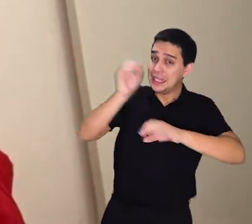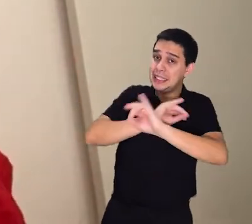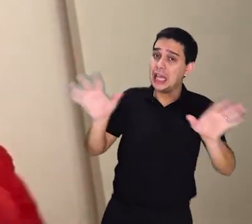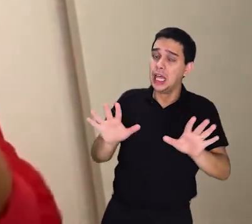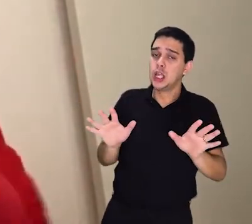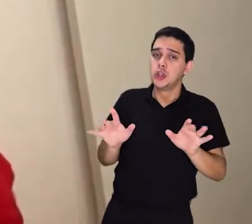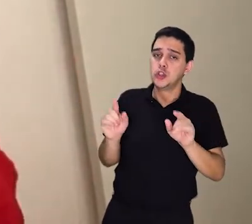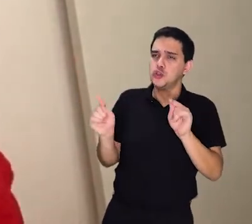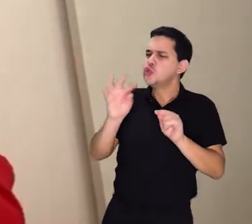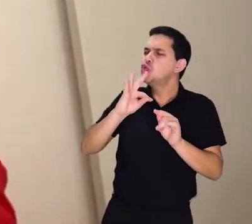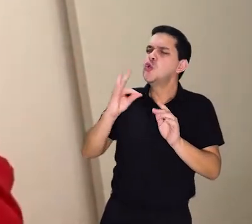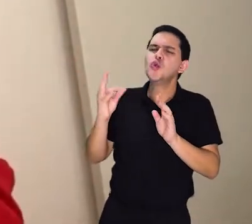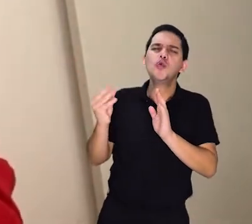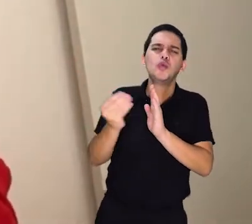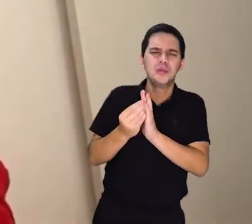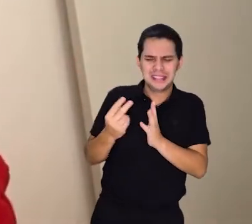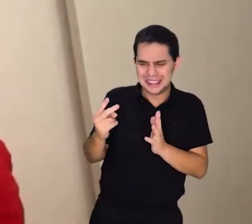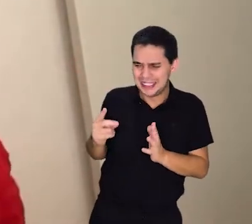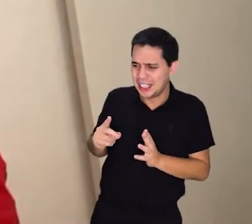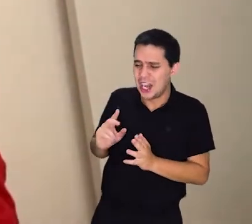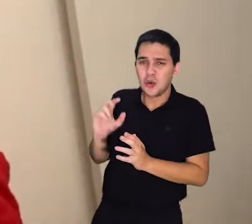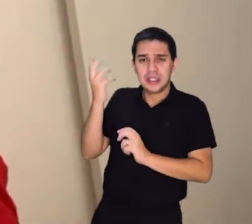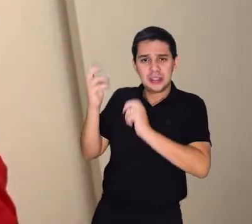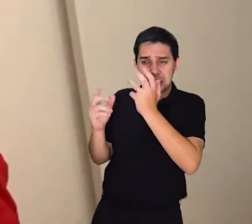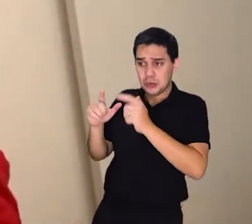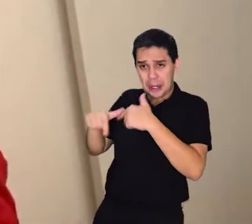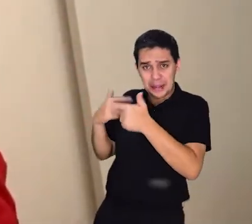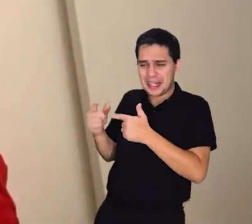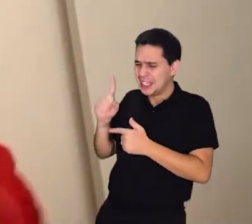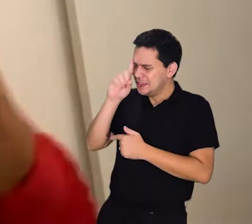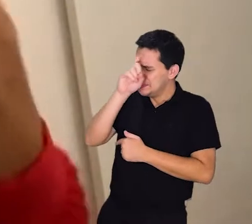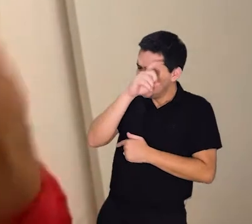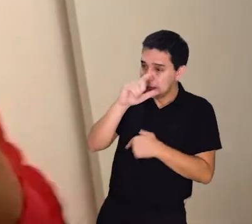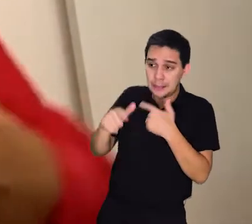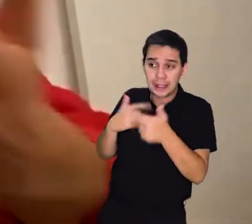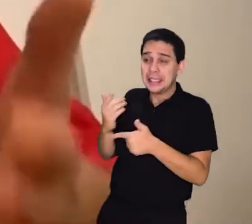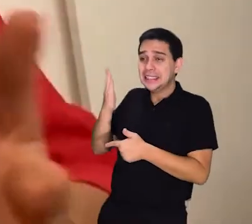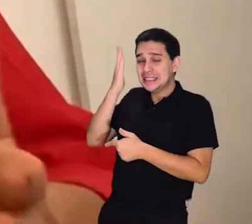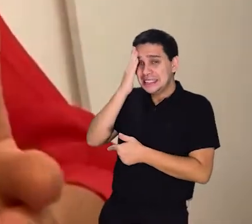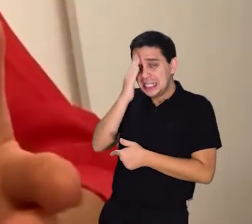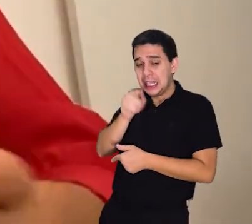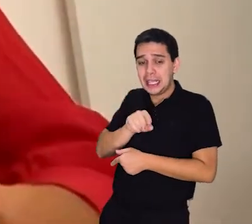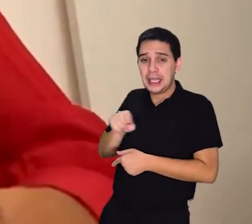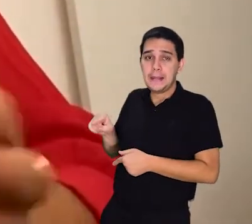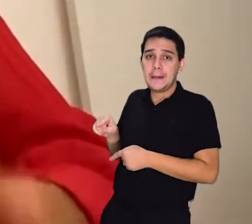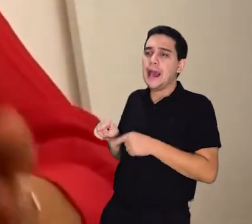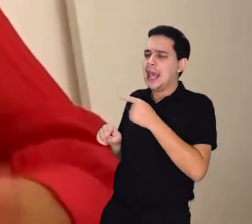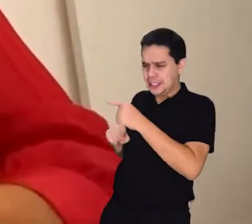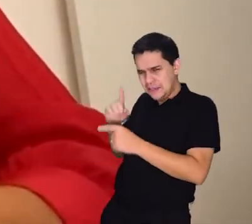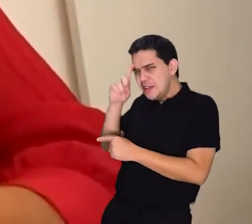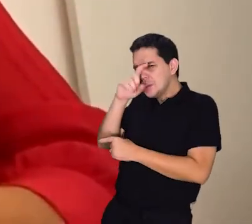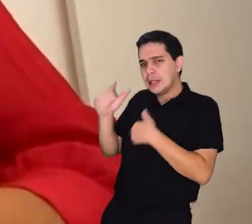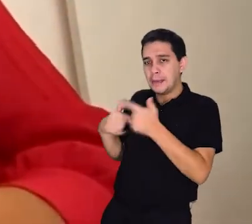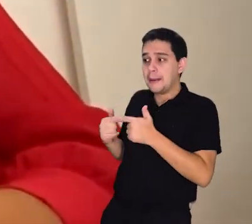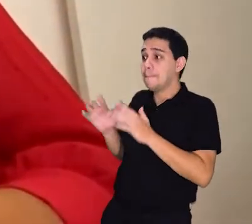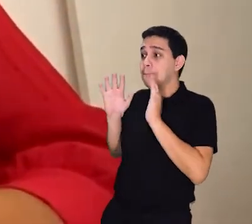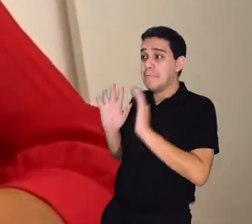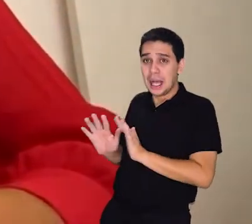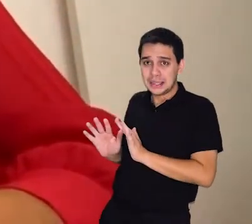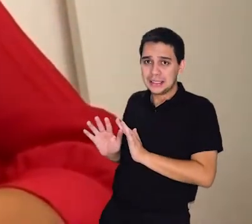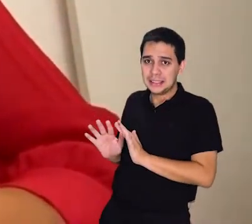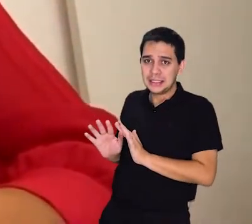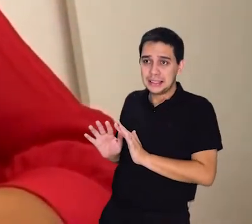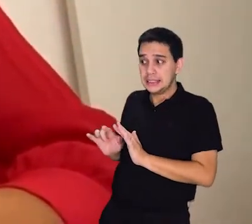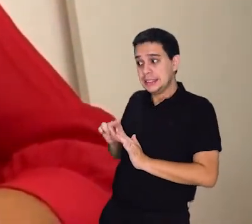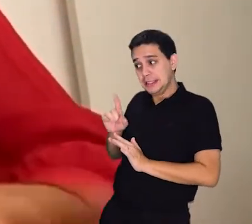que todas as dificuldades que os agentes tenham, que possam ser e que elas existem, elas não podem levar